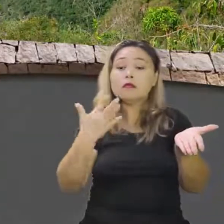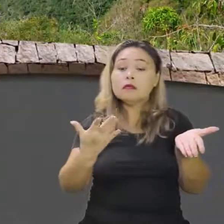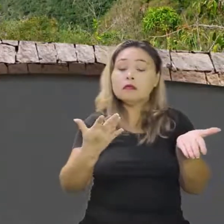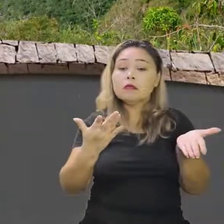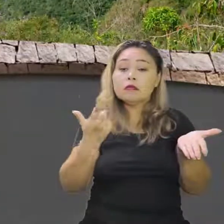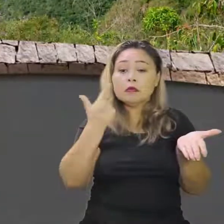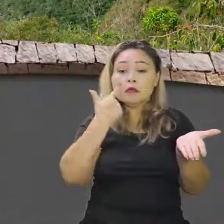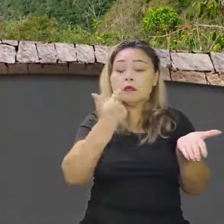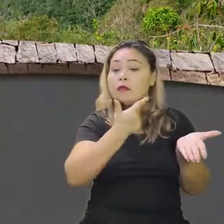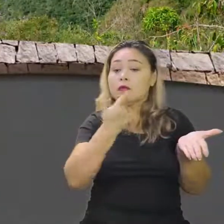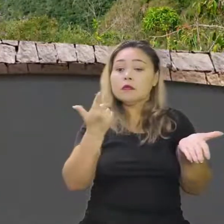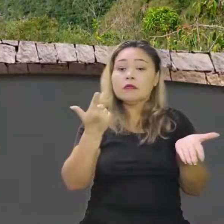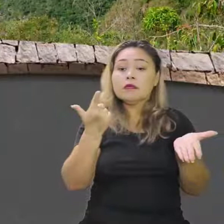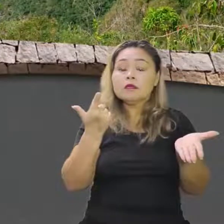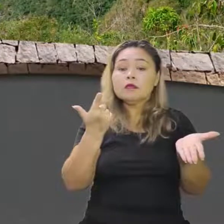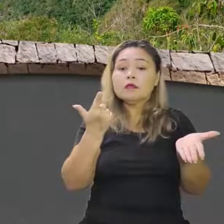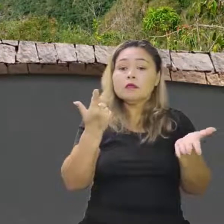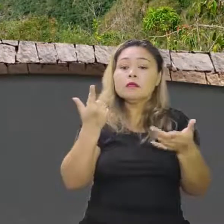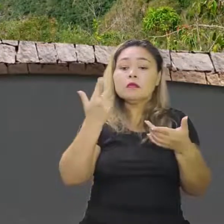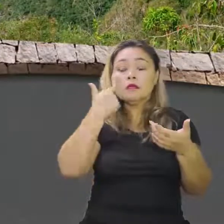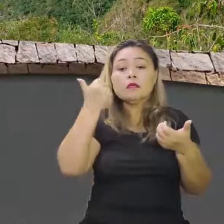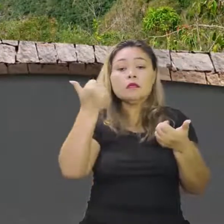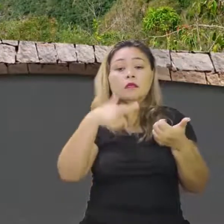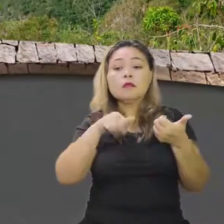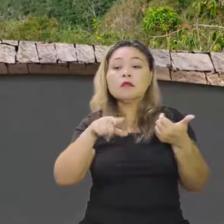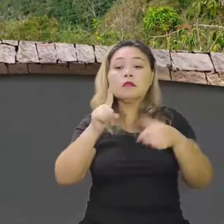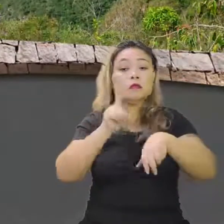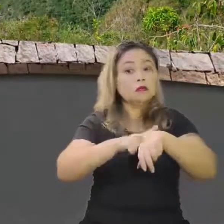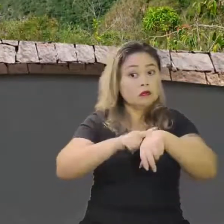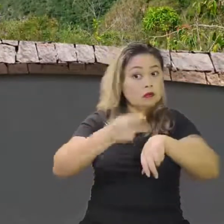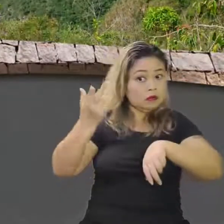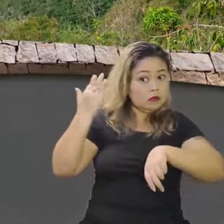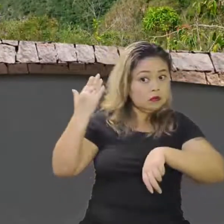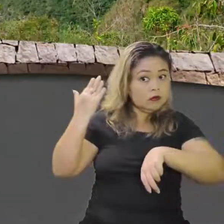Portanto, vamos lá fazer uma análise deste tempo.